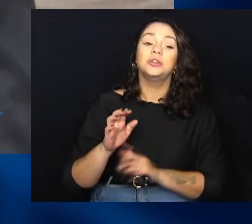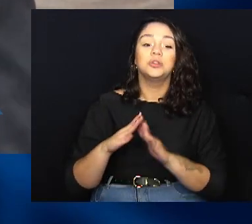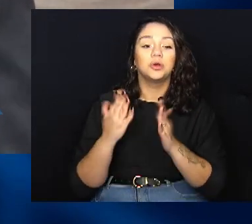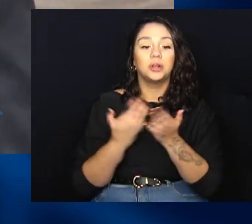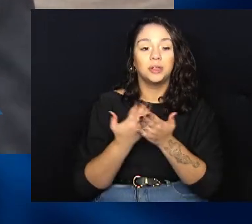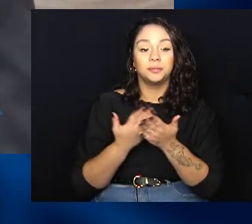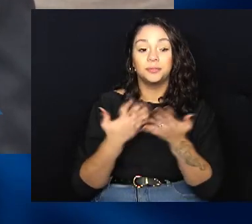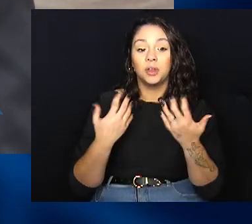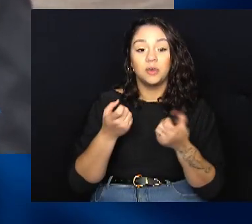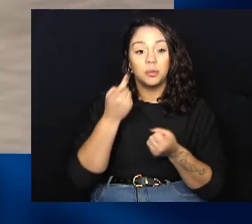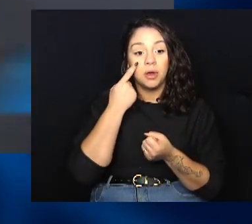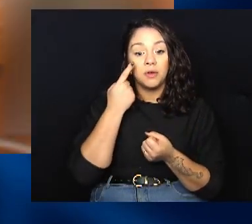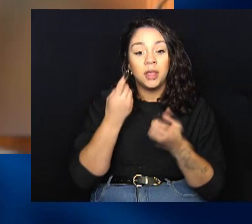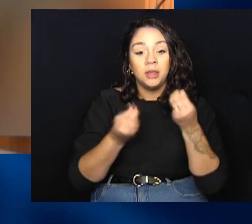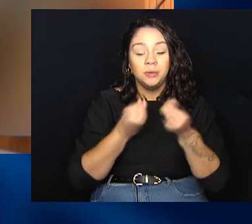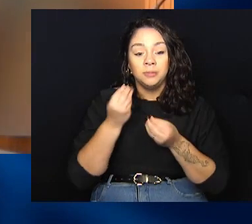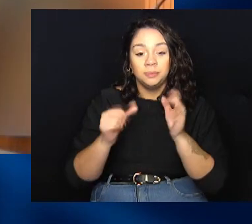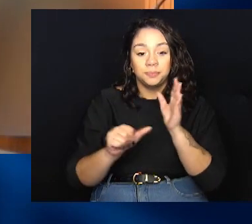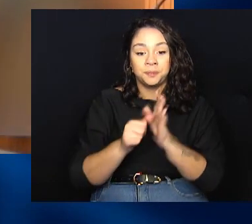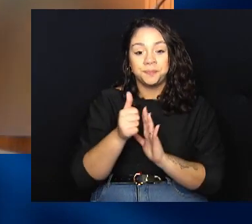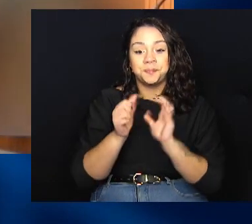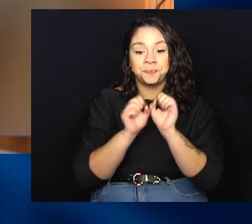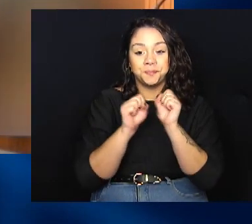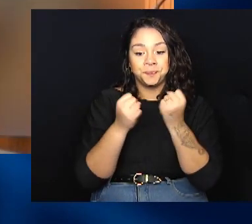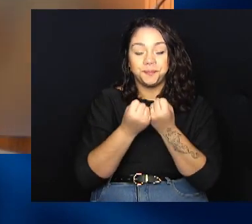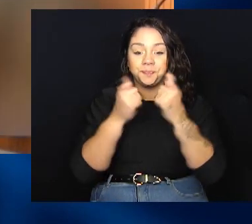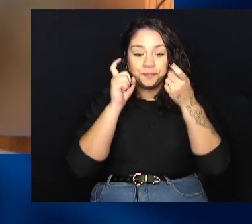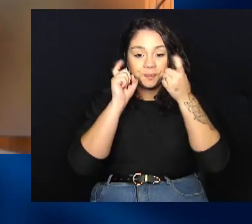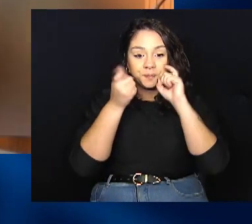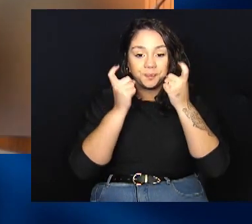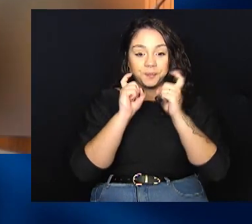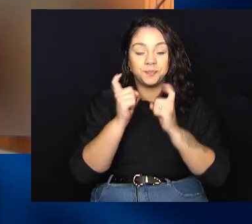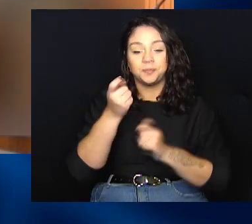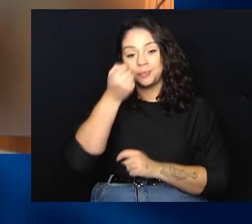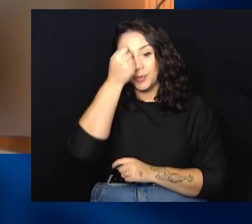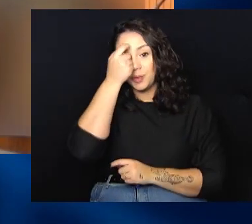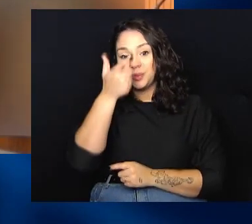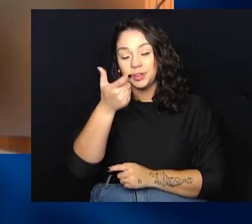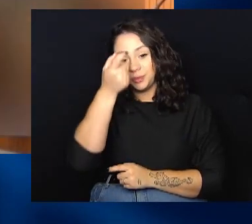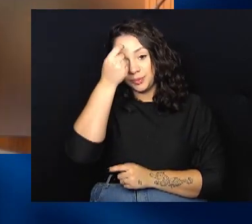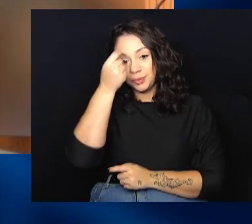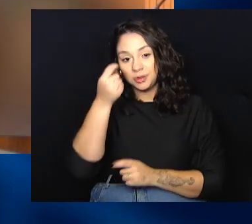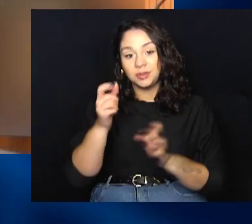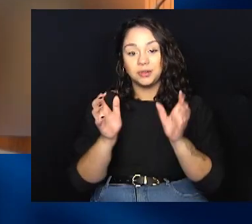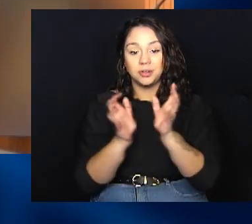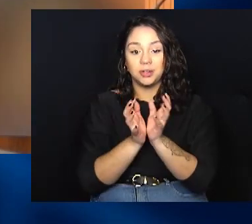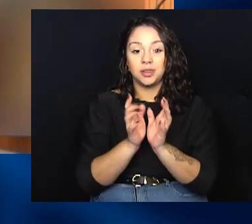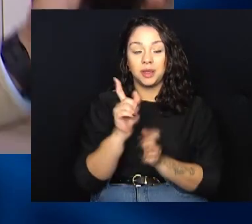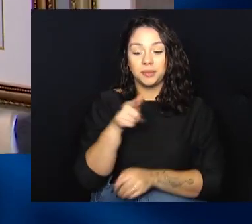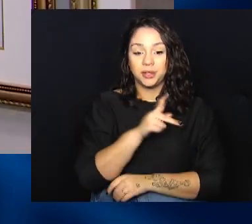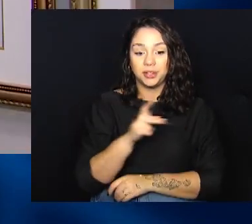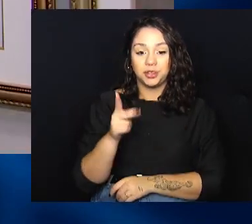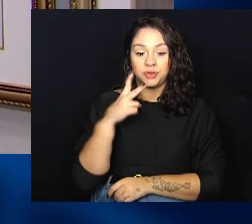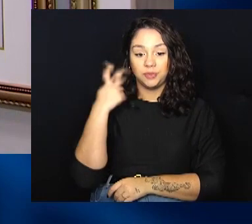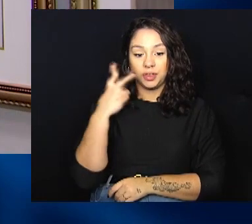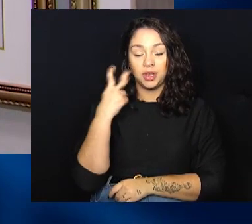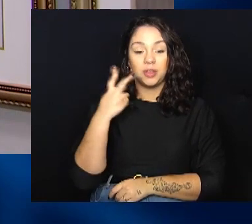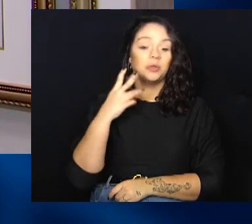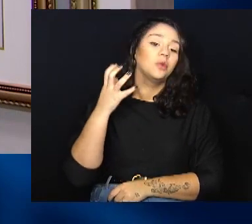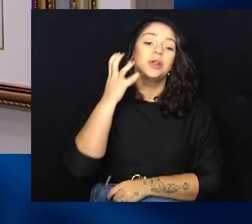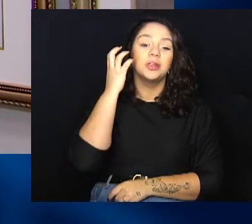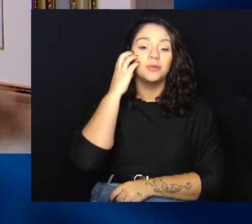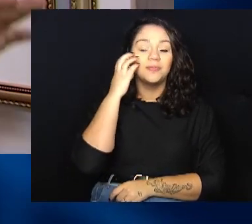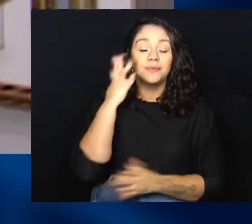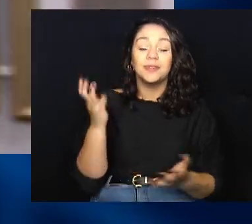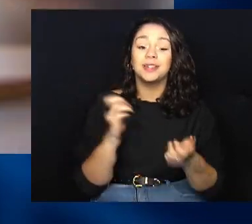de organização escolar confira Como foi o primeiro semestre de reuniões da comissão de Cultura presidida pelo